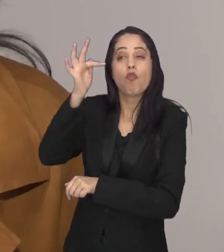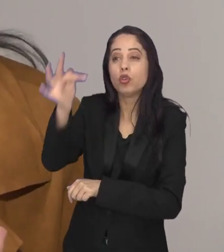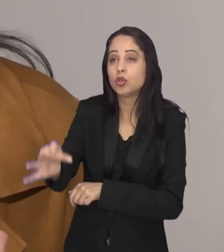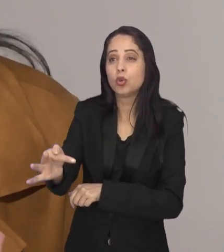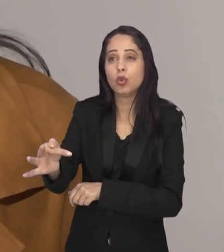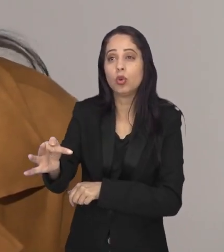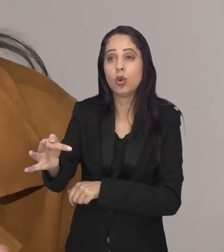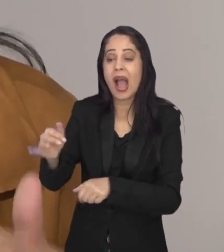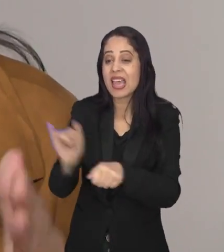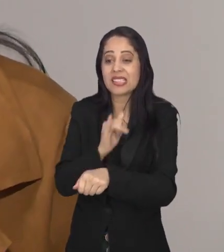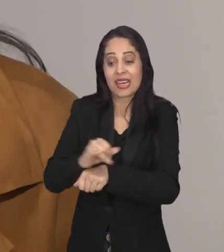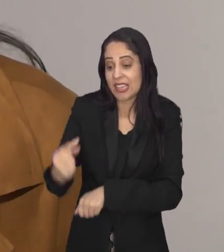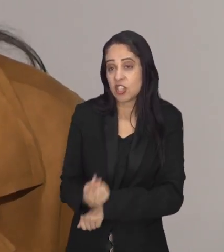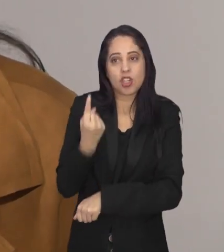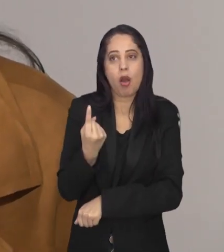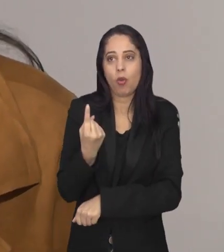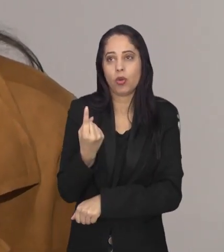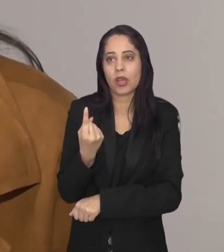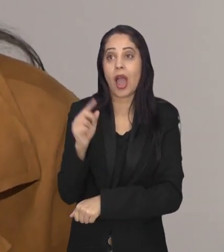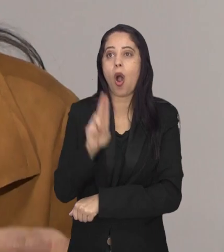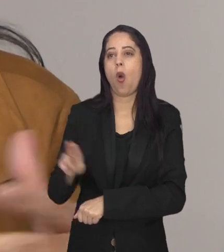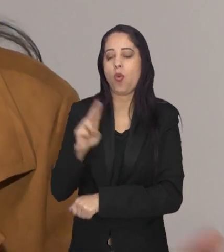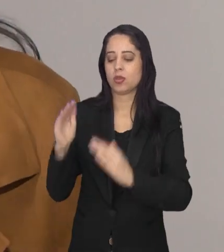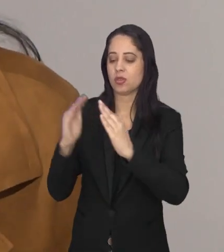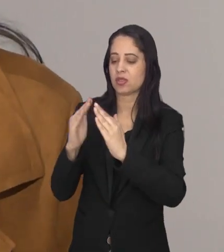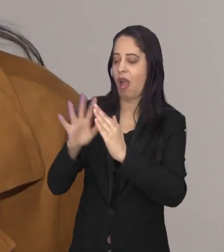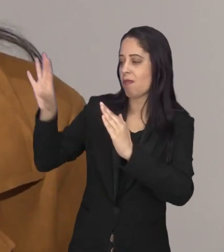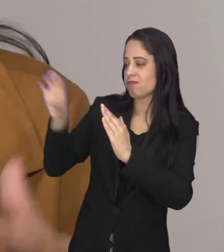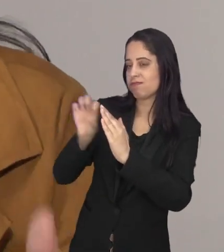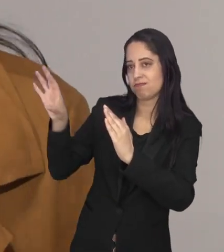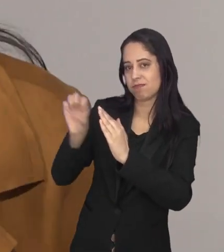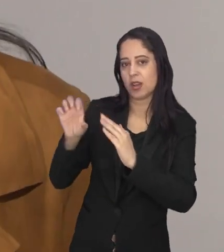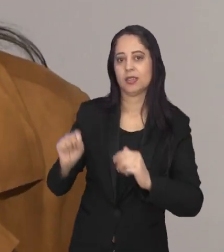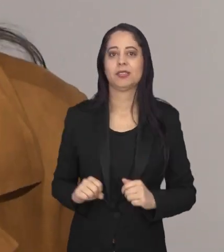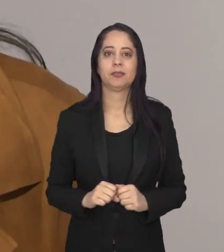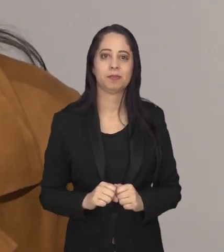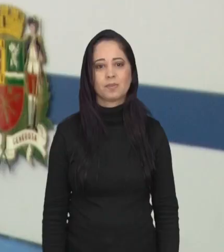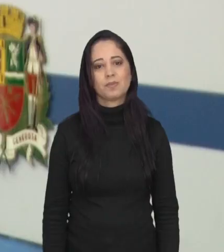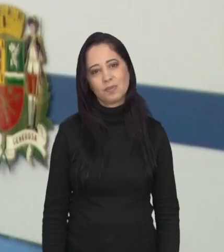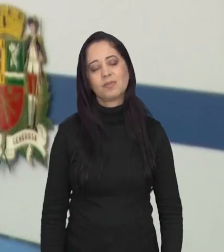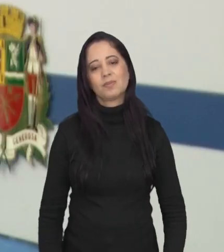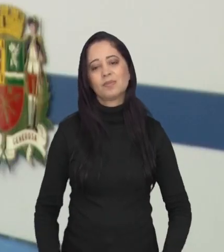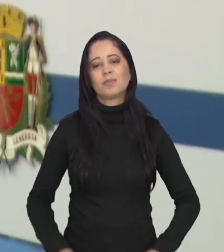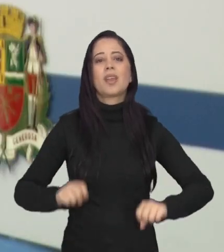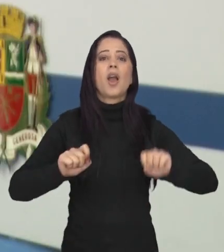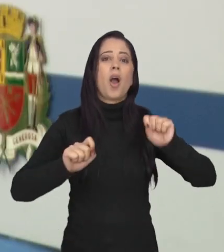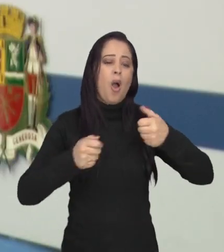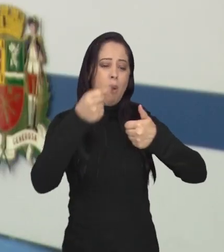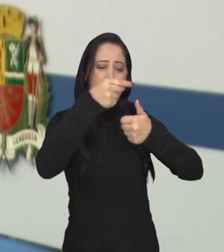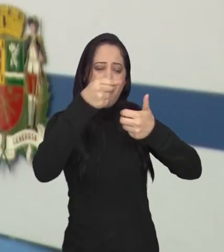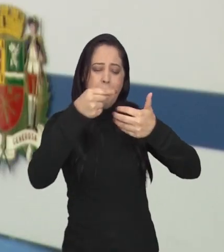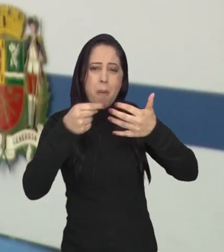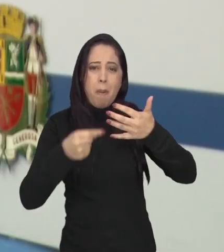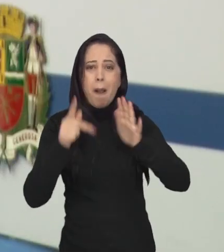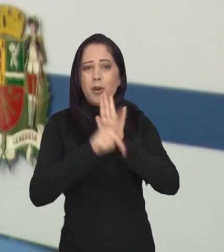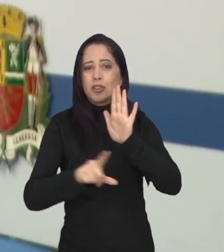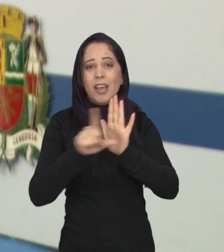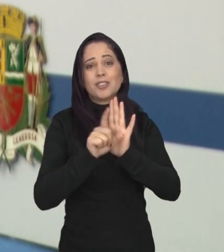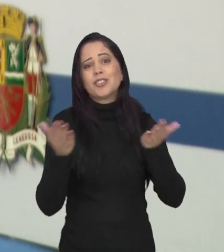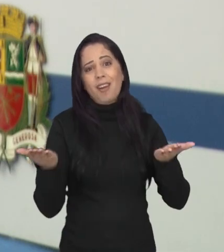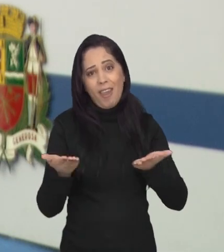essa economia, a cidade ganha porque é uma energia limpa. A energia solar, a energia limpa, que a gente chama,